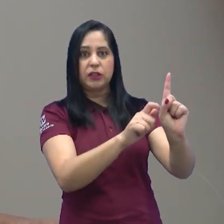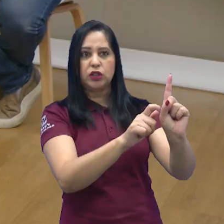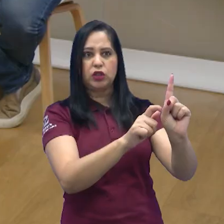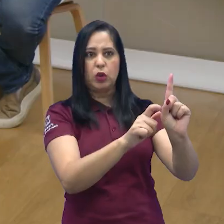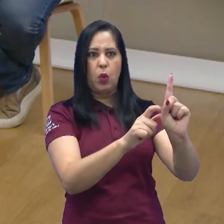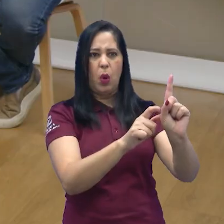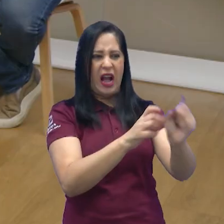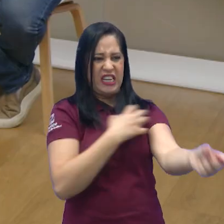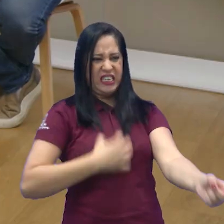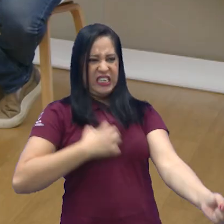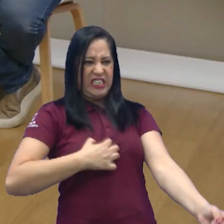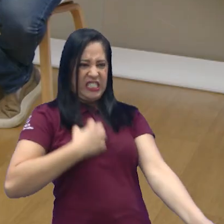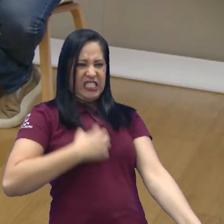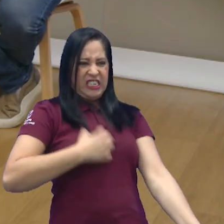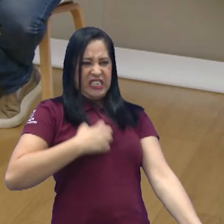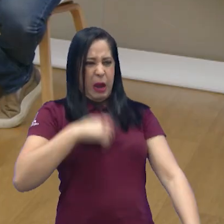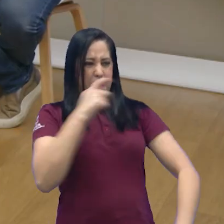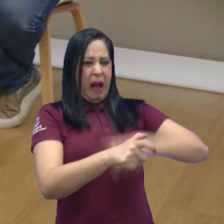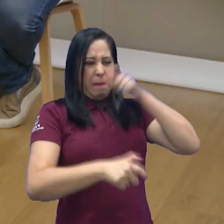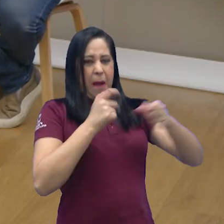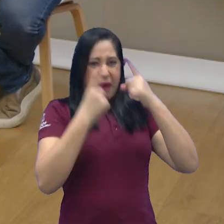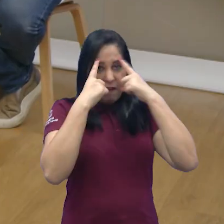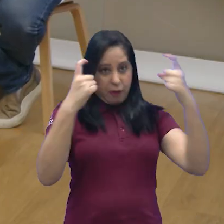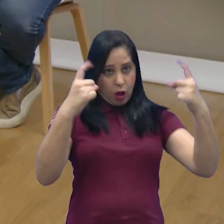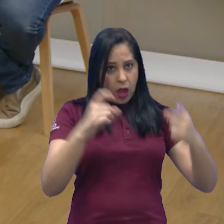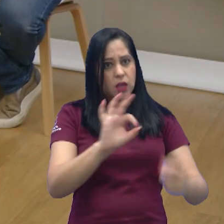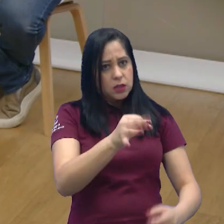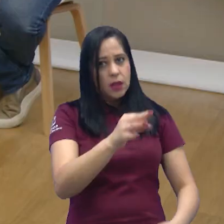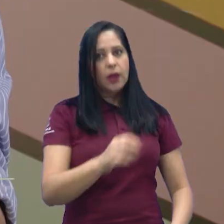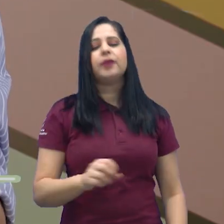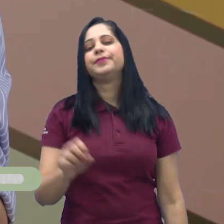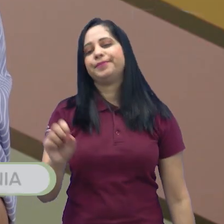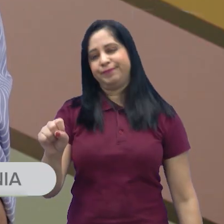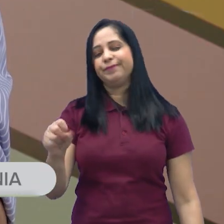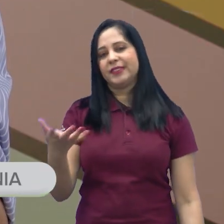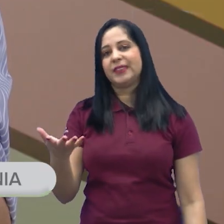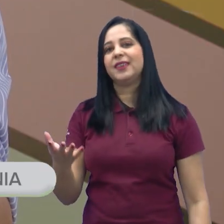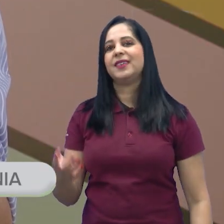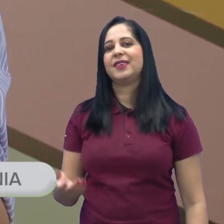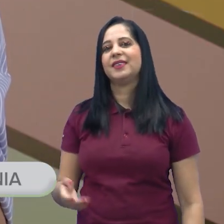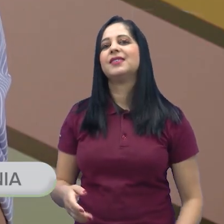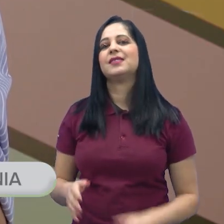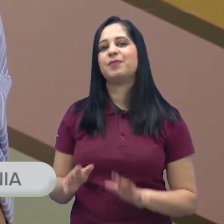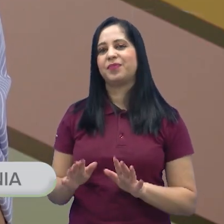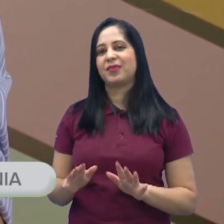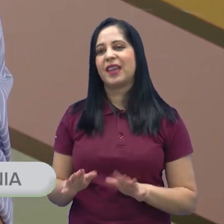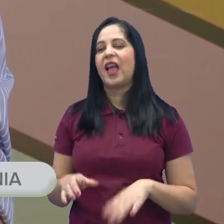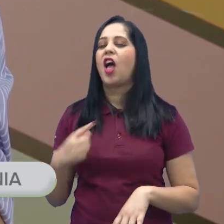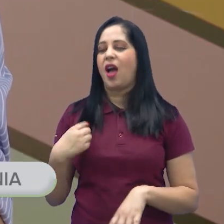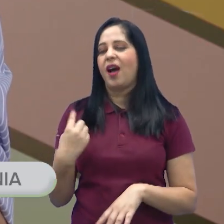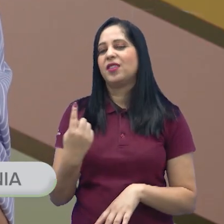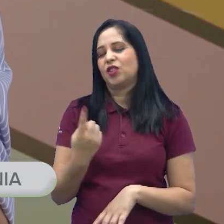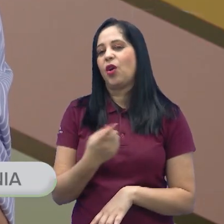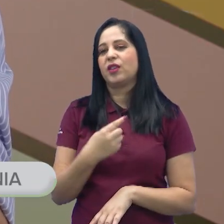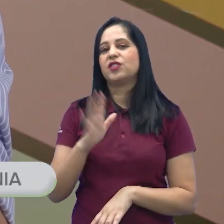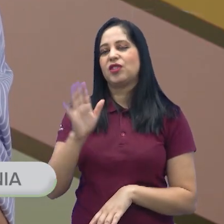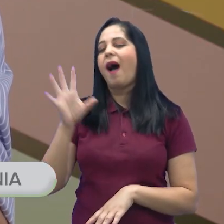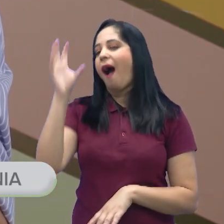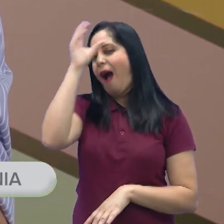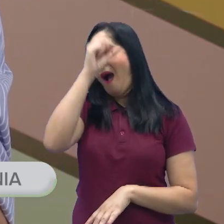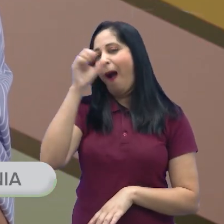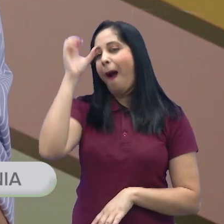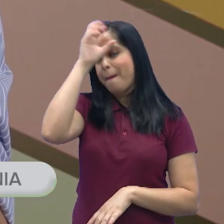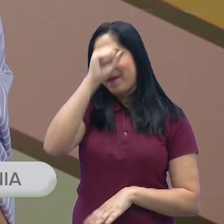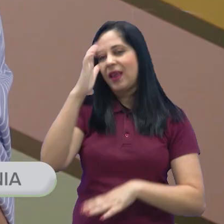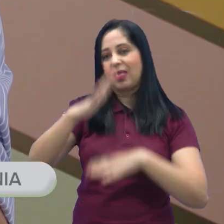verdade. Você me falou nos bastidores. Tudo isso a gente aprende muito na prática também, né?